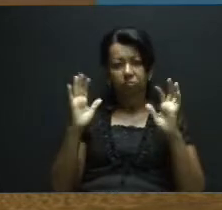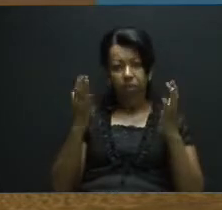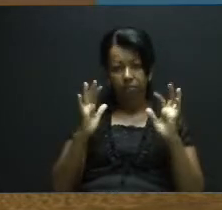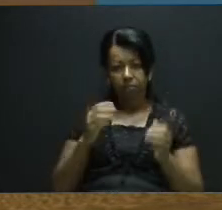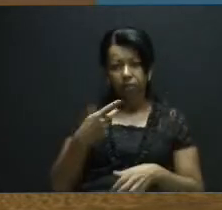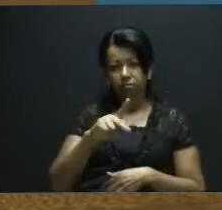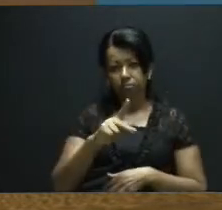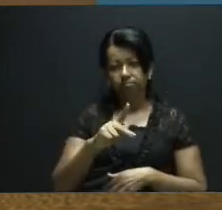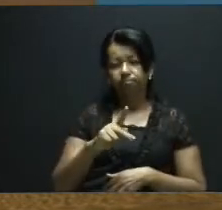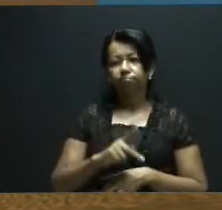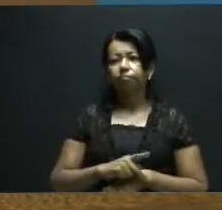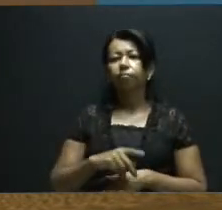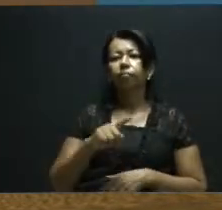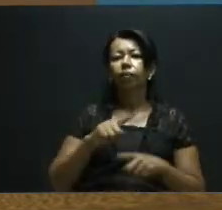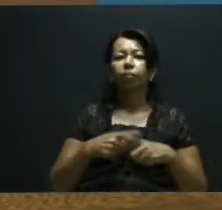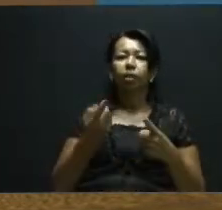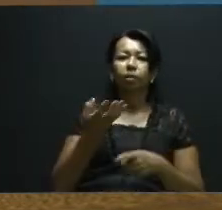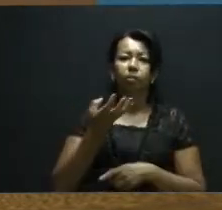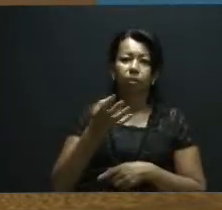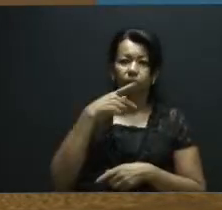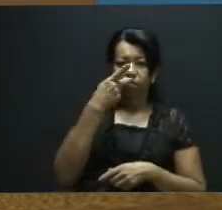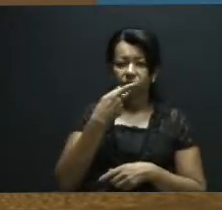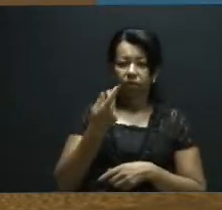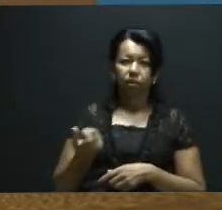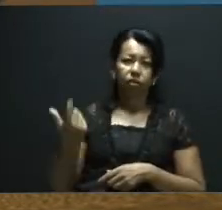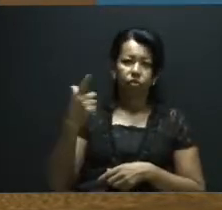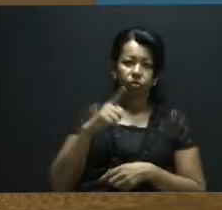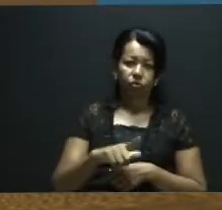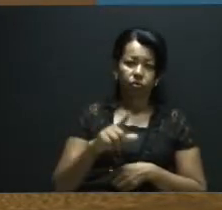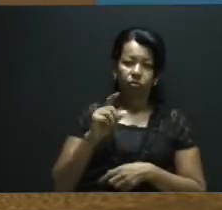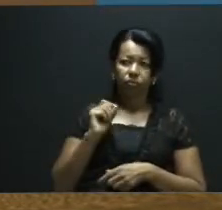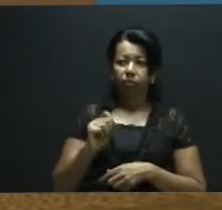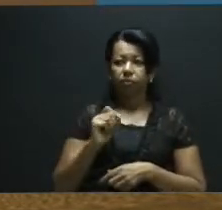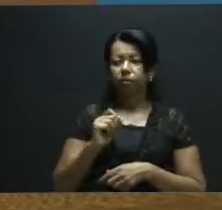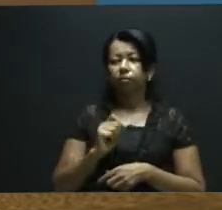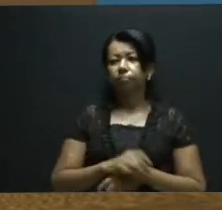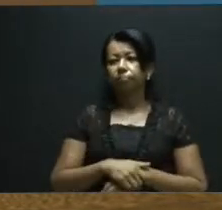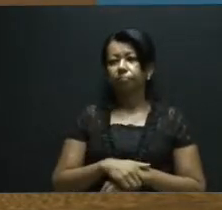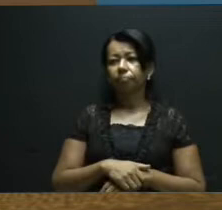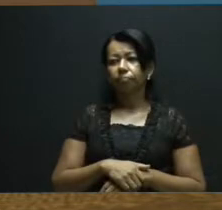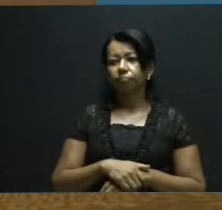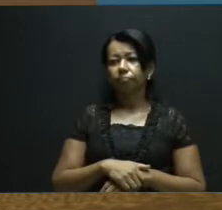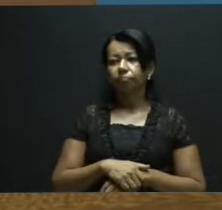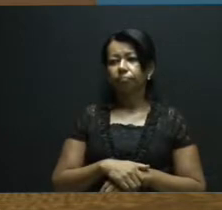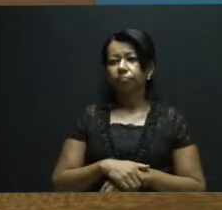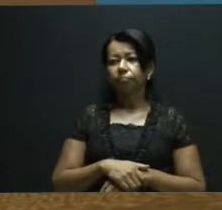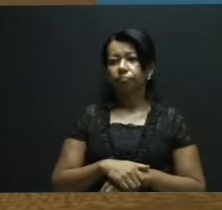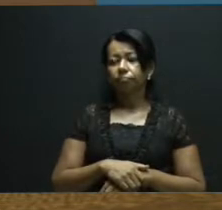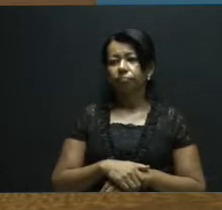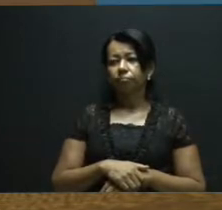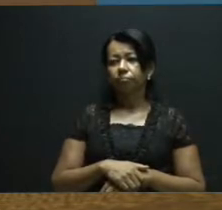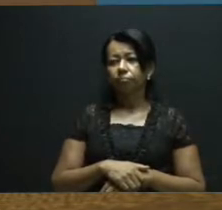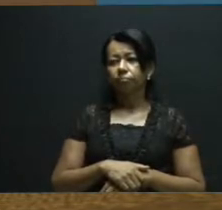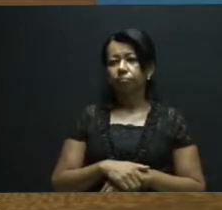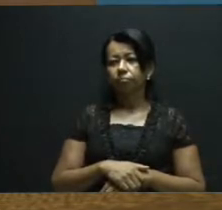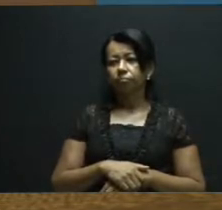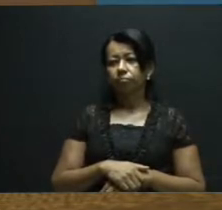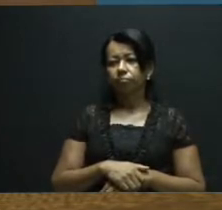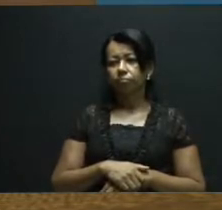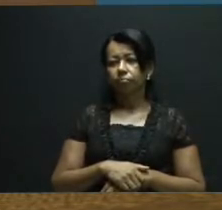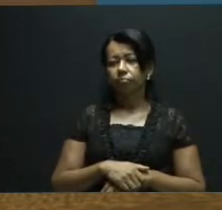mas eu quero que ressaltar novamente quero que eu quero aqui